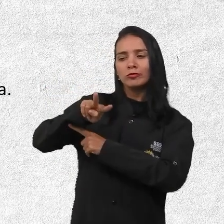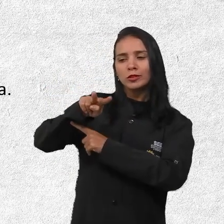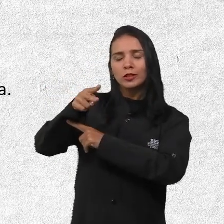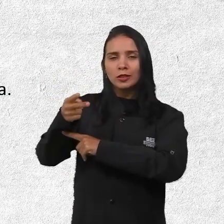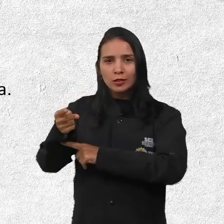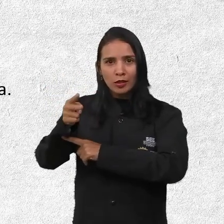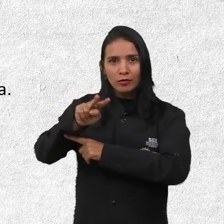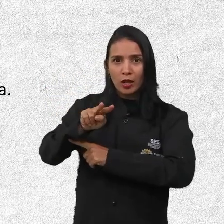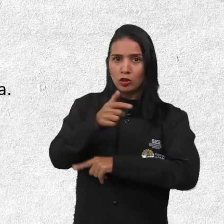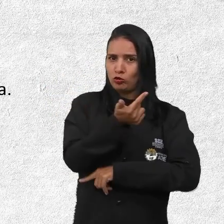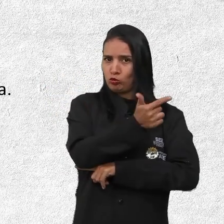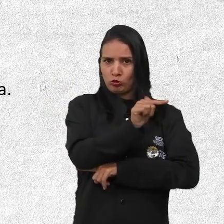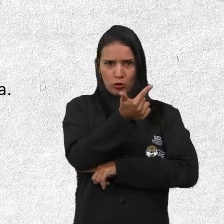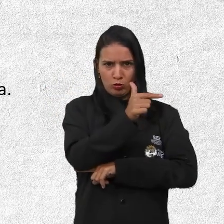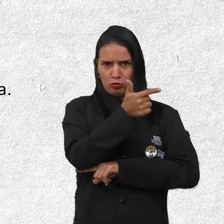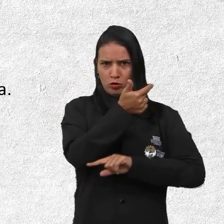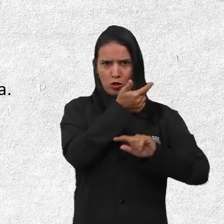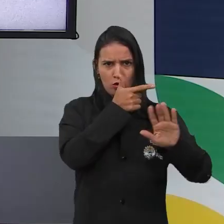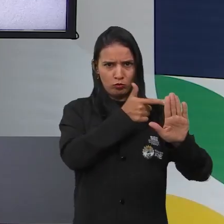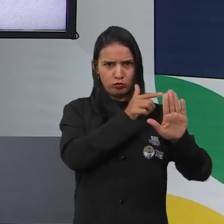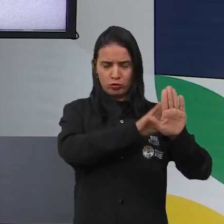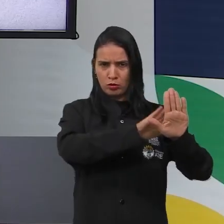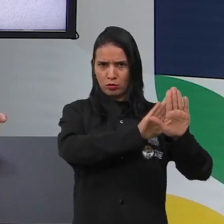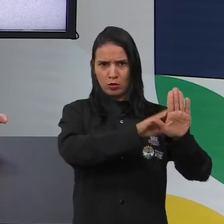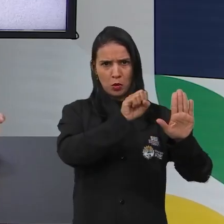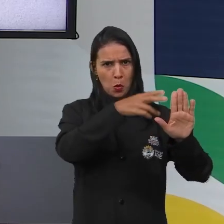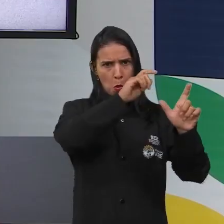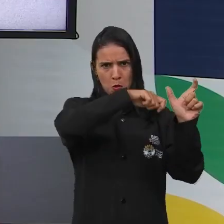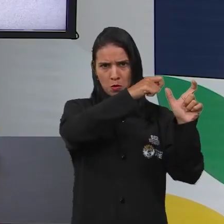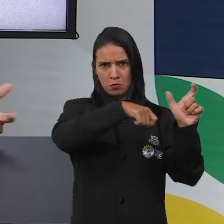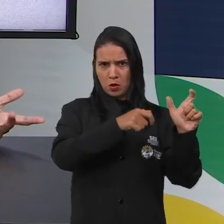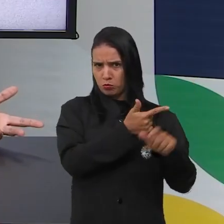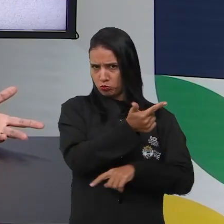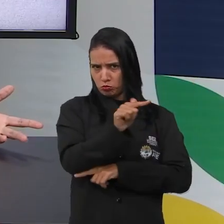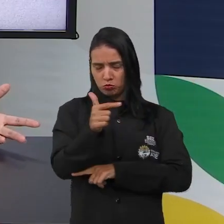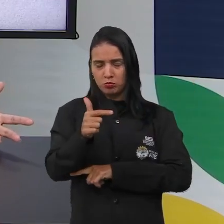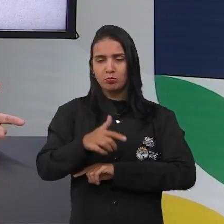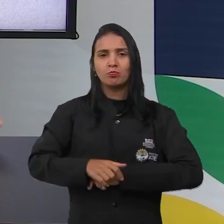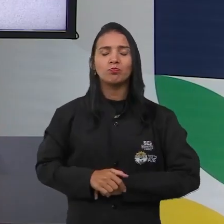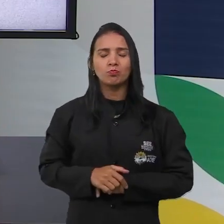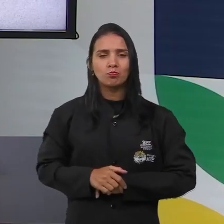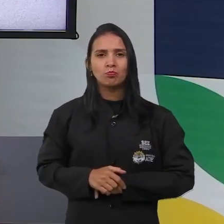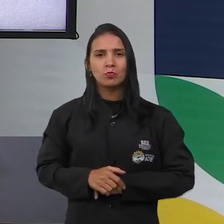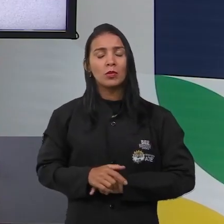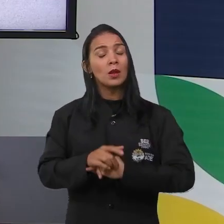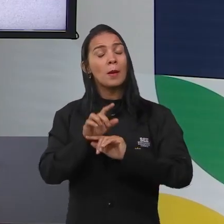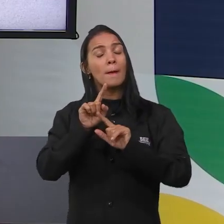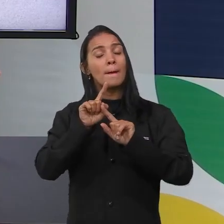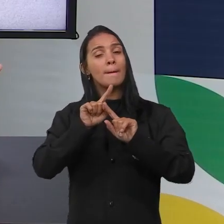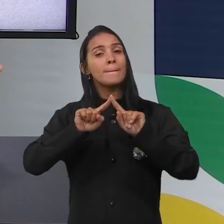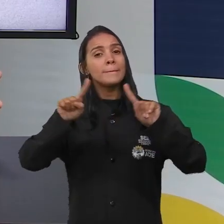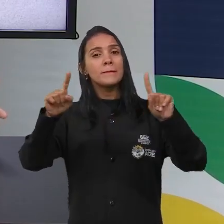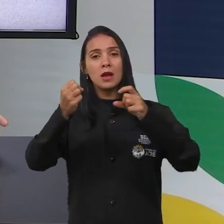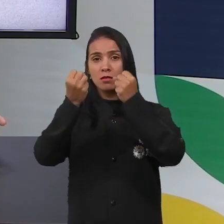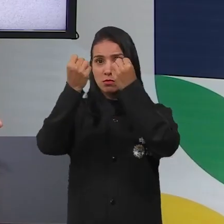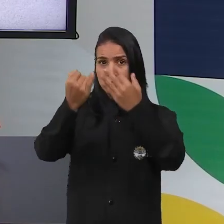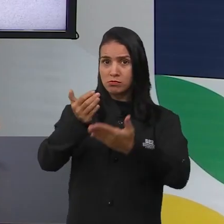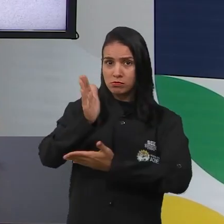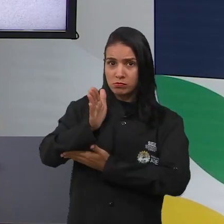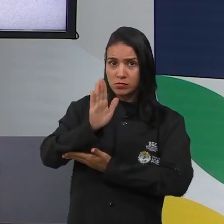ou ironia. Pessoal, eu falei para vocês que o humor de duplo sentido ele pode ter mais